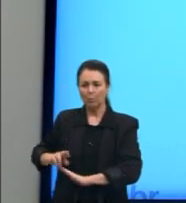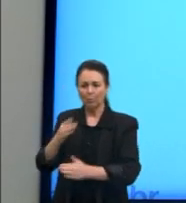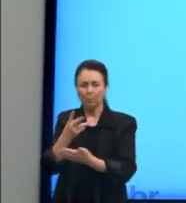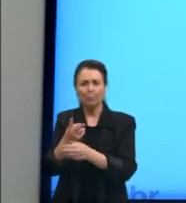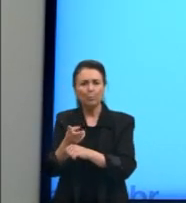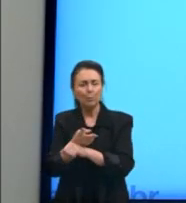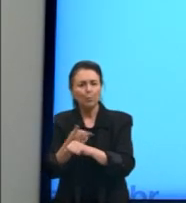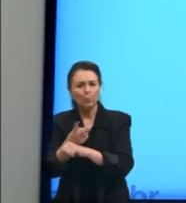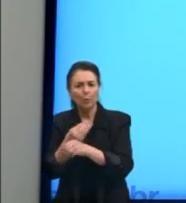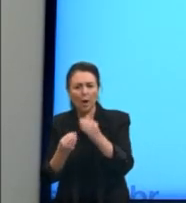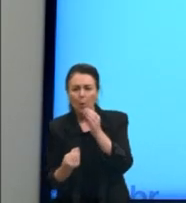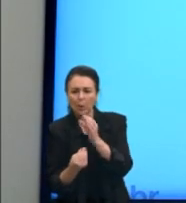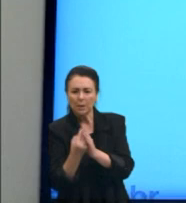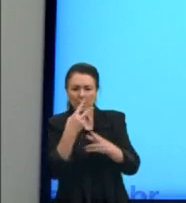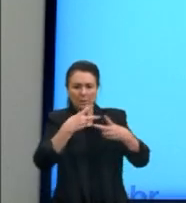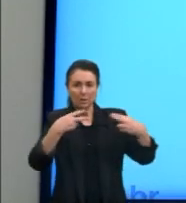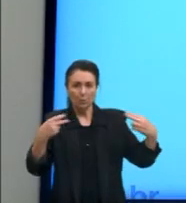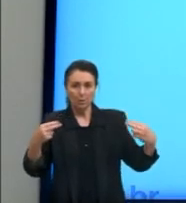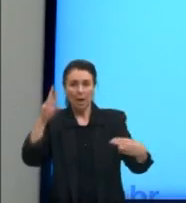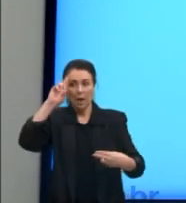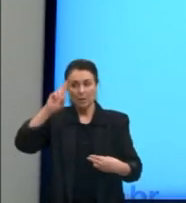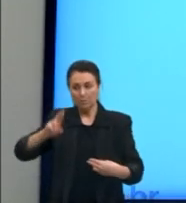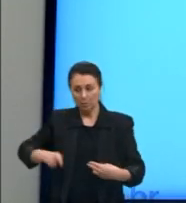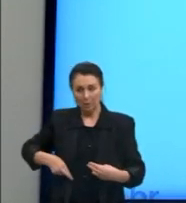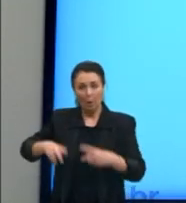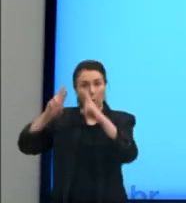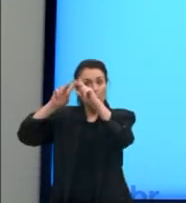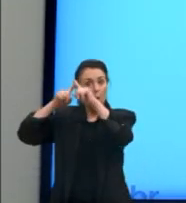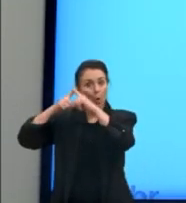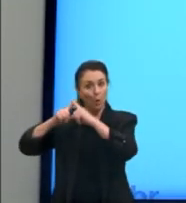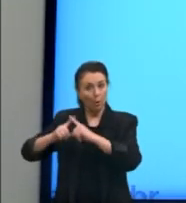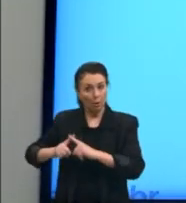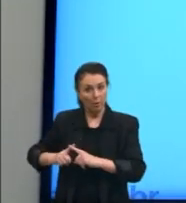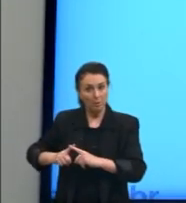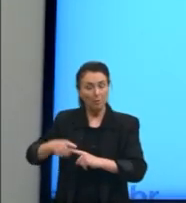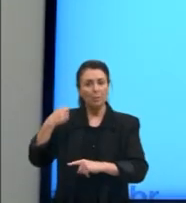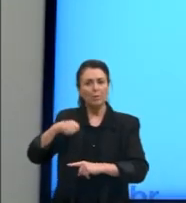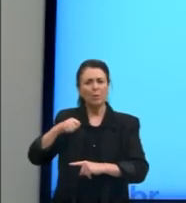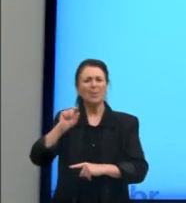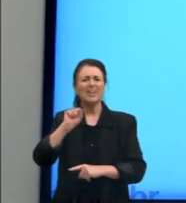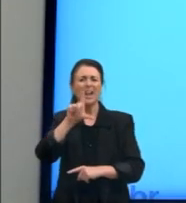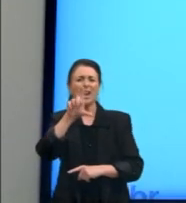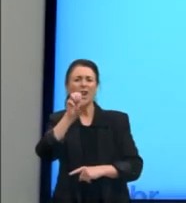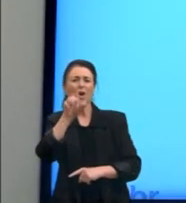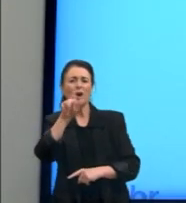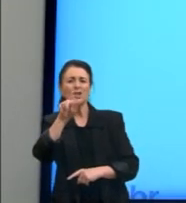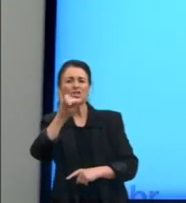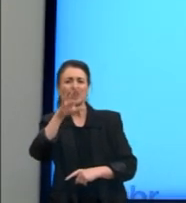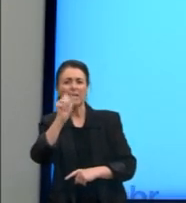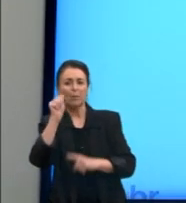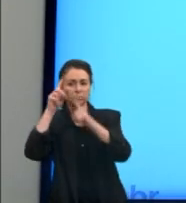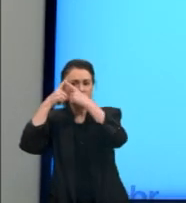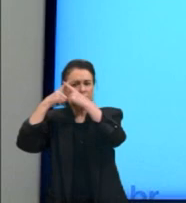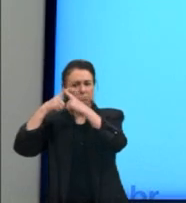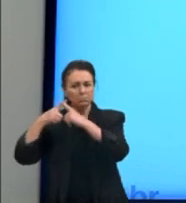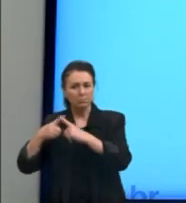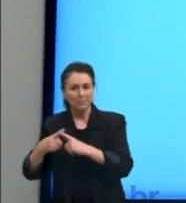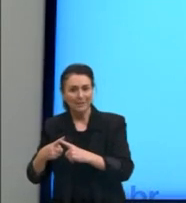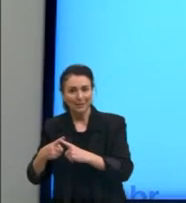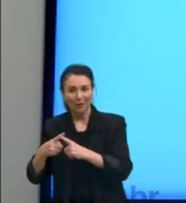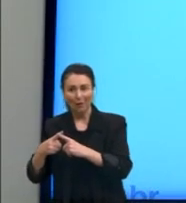ele é racional lógico Nossa falamos isso né e o que que é lógica as coisas precisam ser